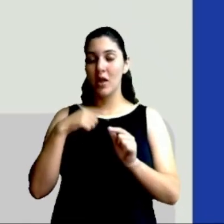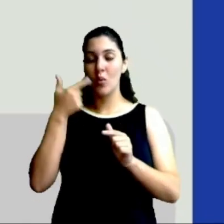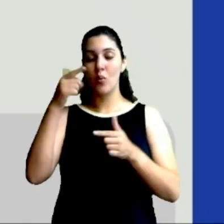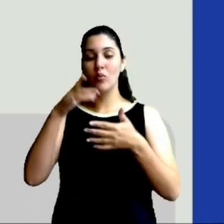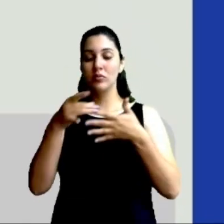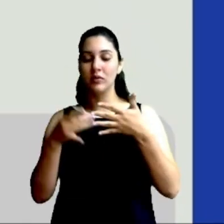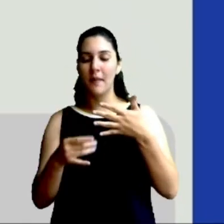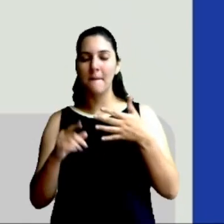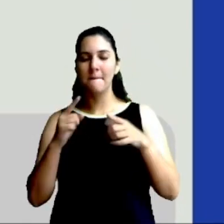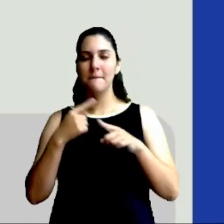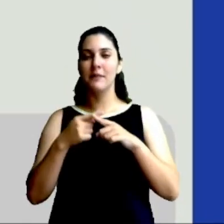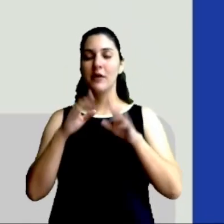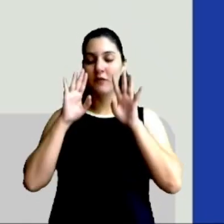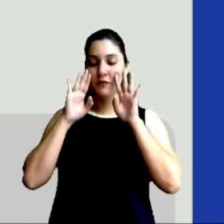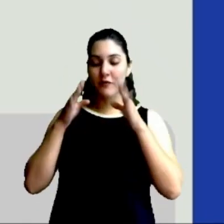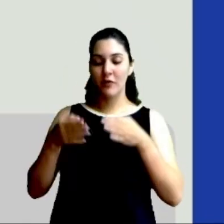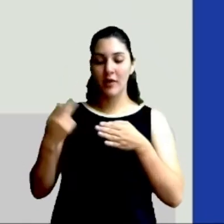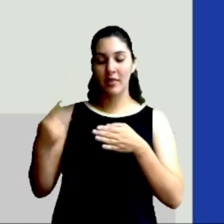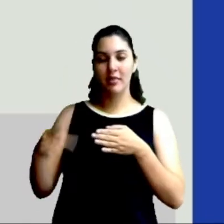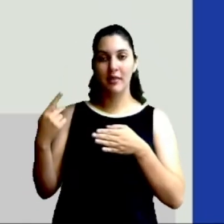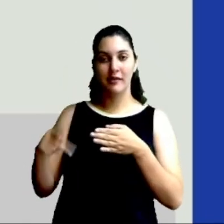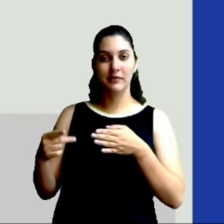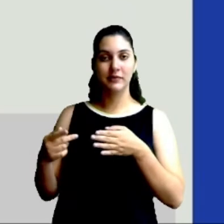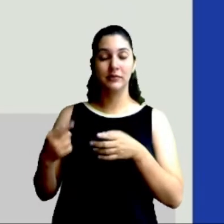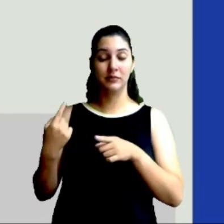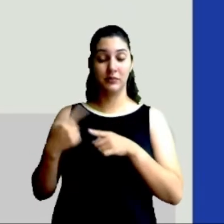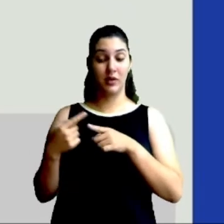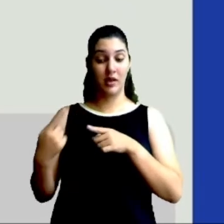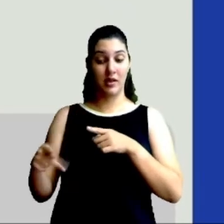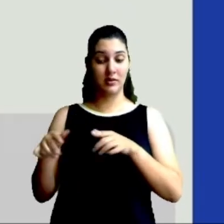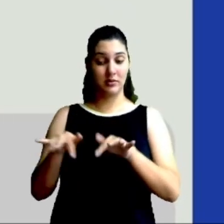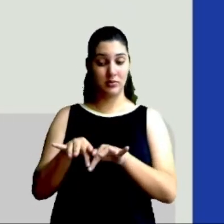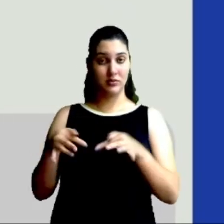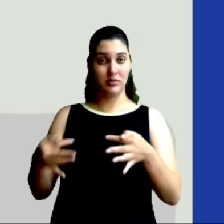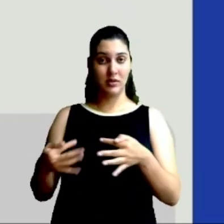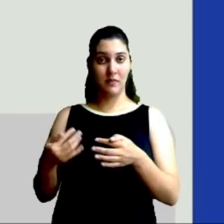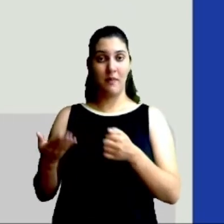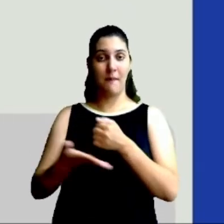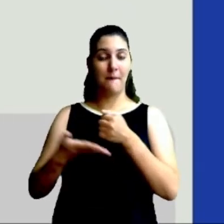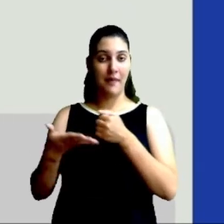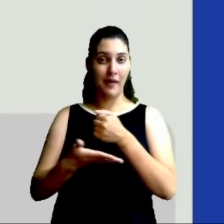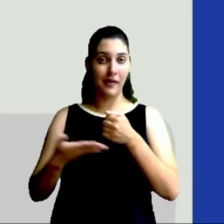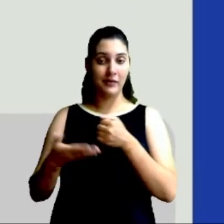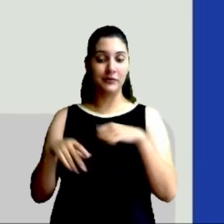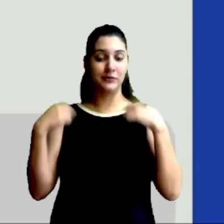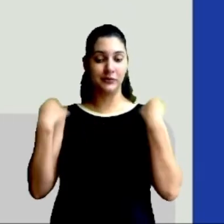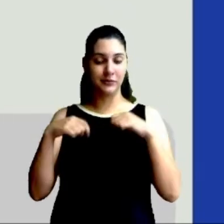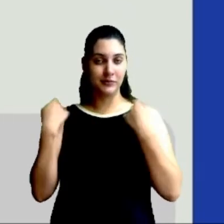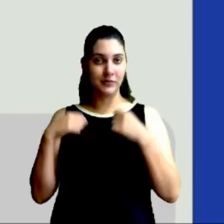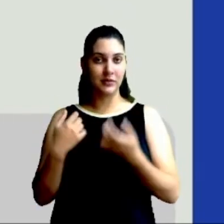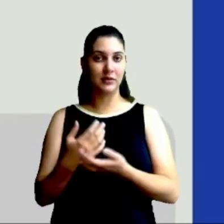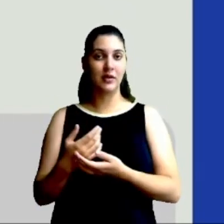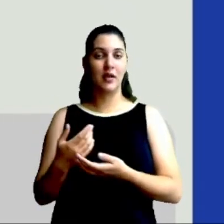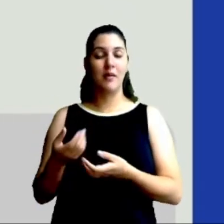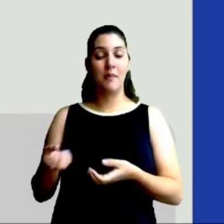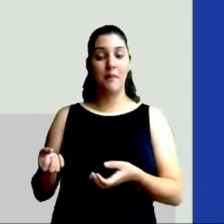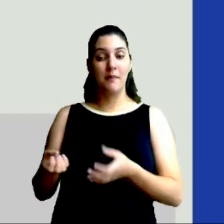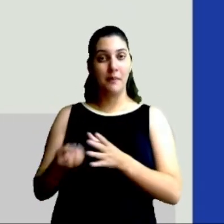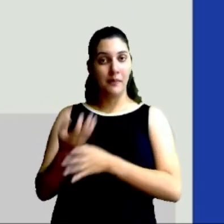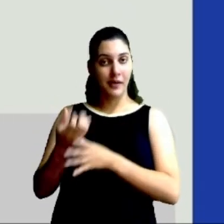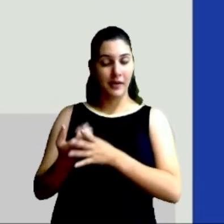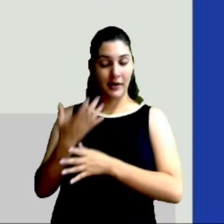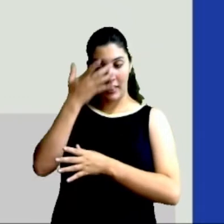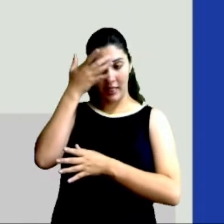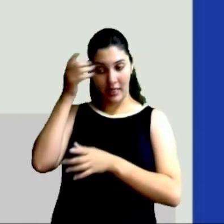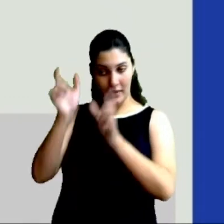só nesses? Porque são esses os básicos e necessários para criar no comprador, para criar